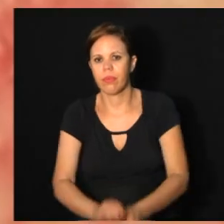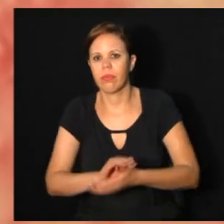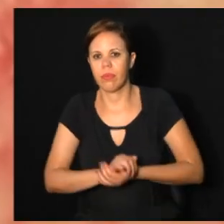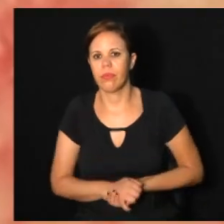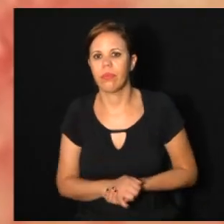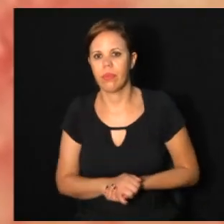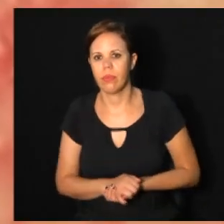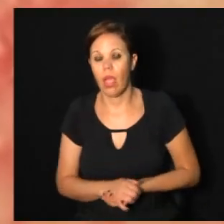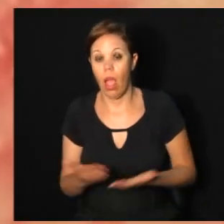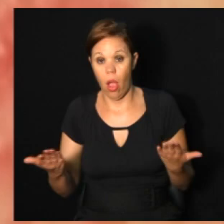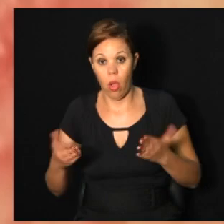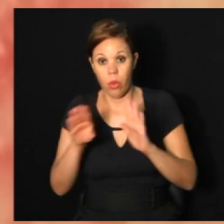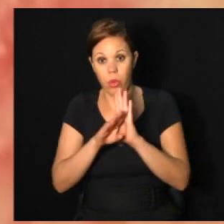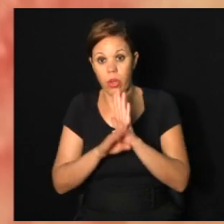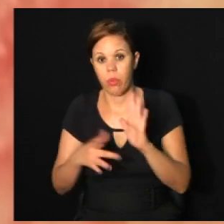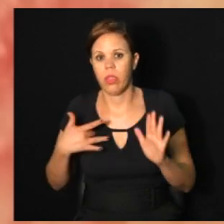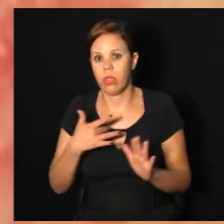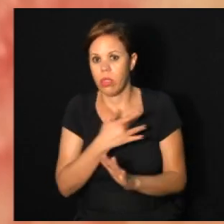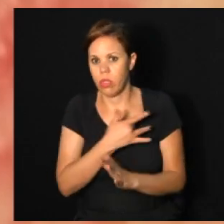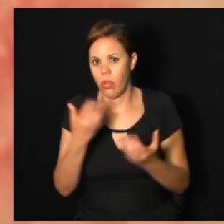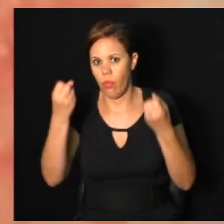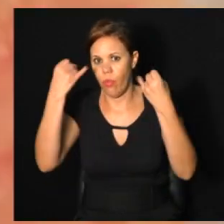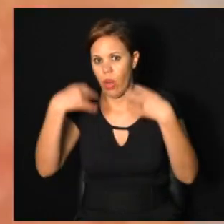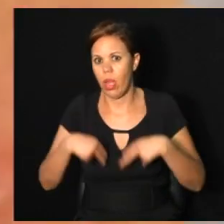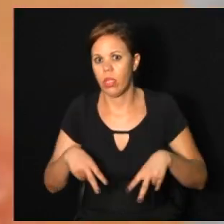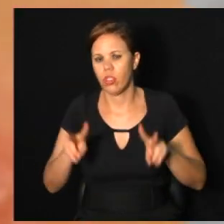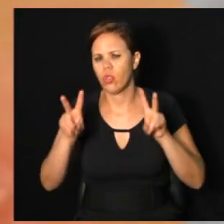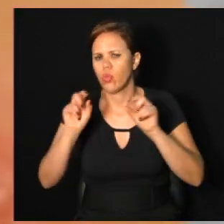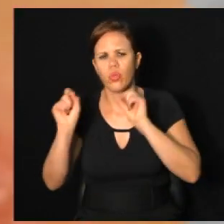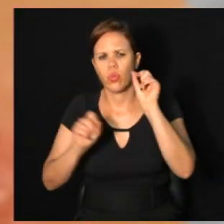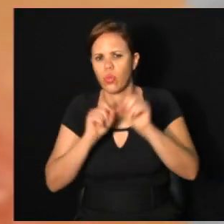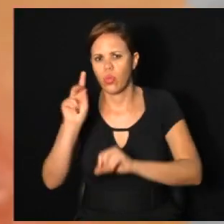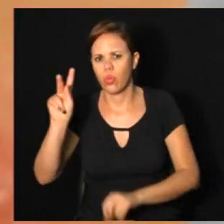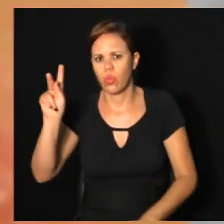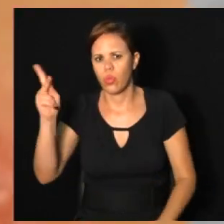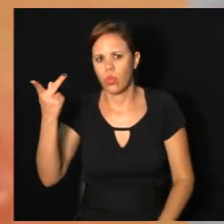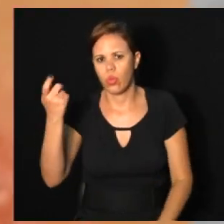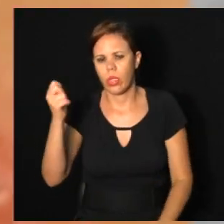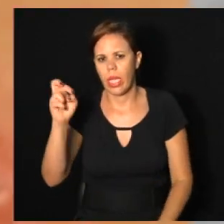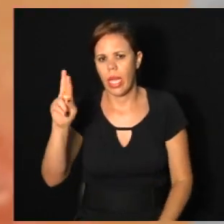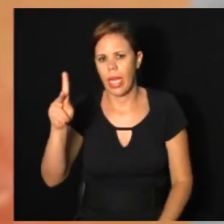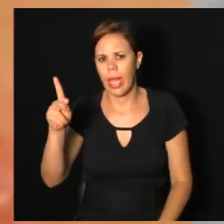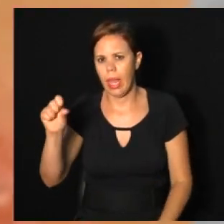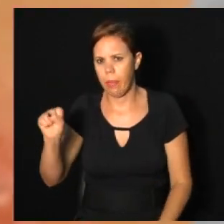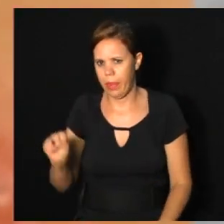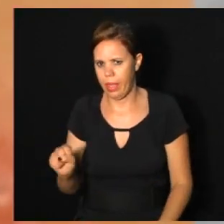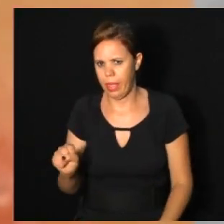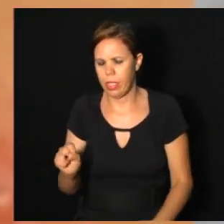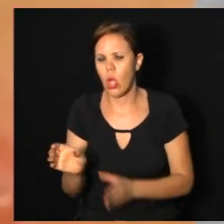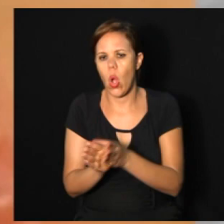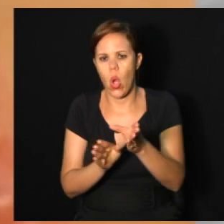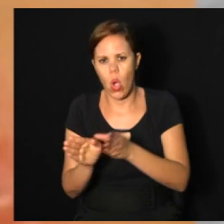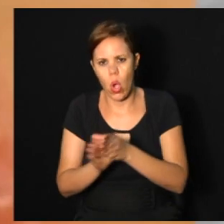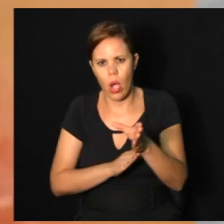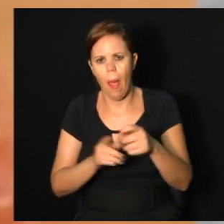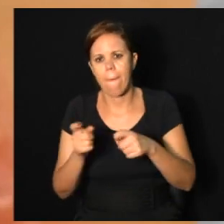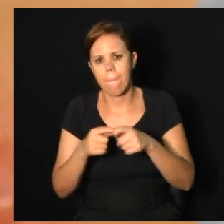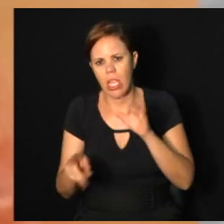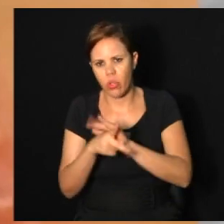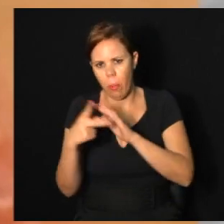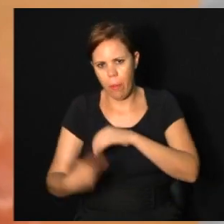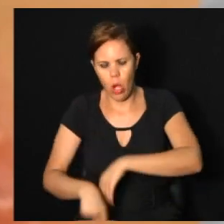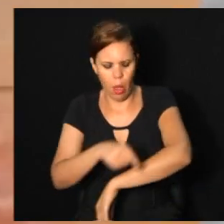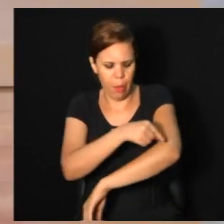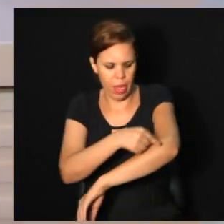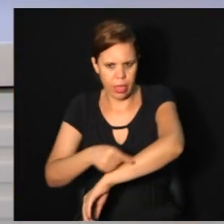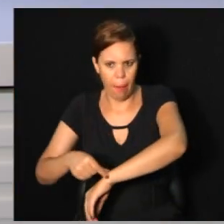No Saúde Agora desta segunda, vamos falar sobre herpes. Teremos orientações de uma dermatologista para explicar sobre o